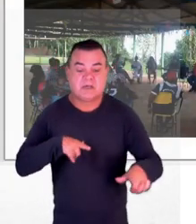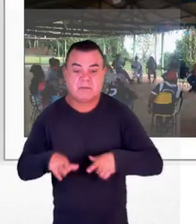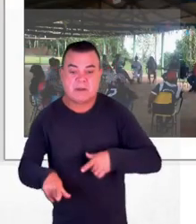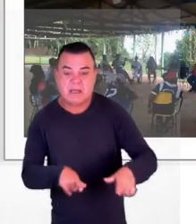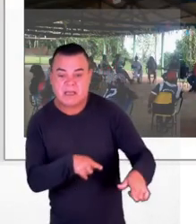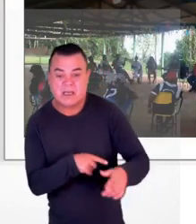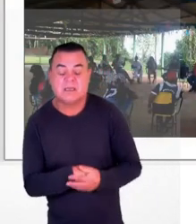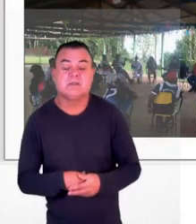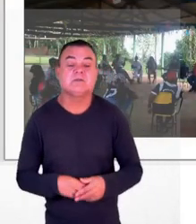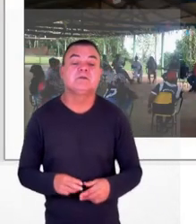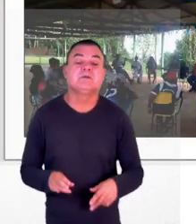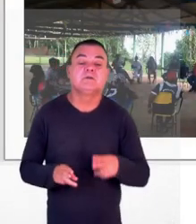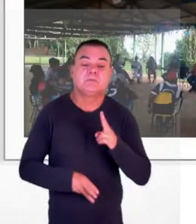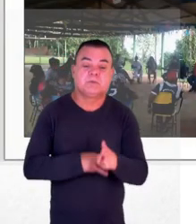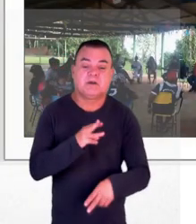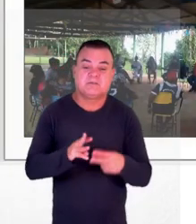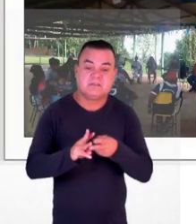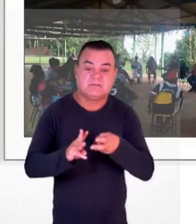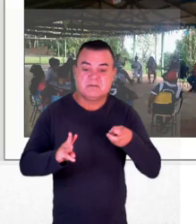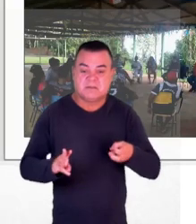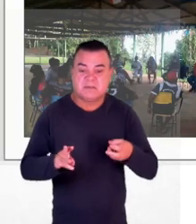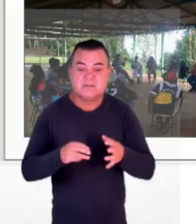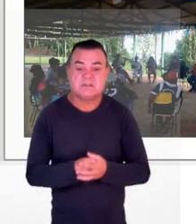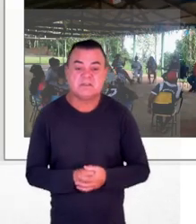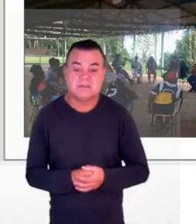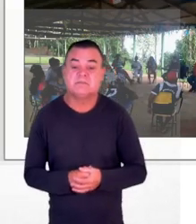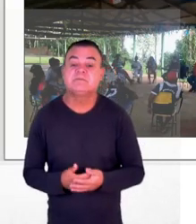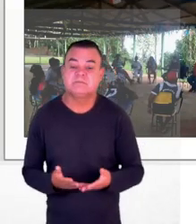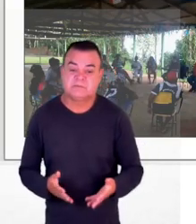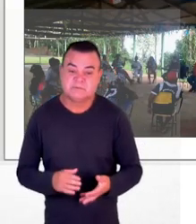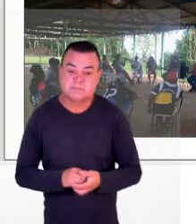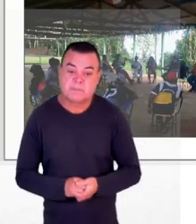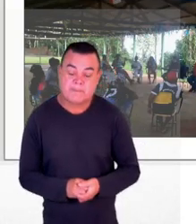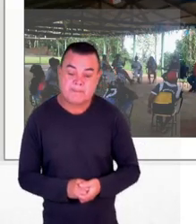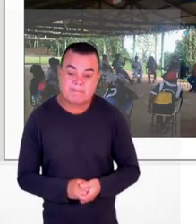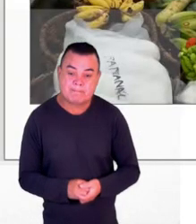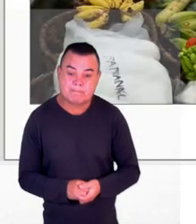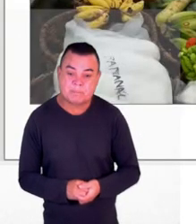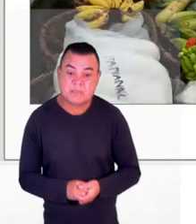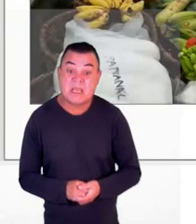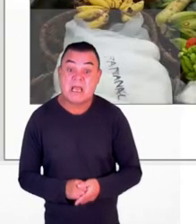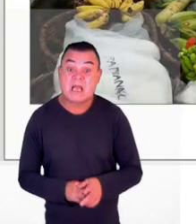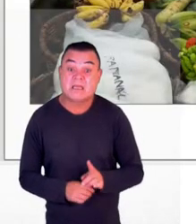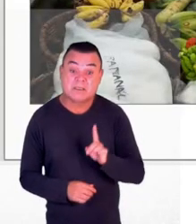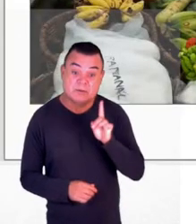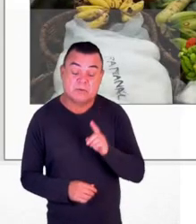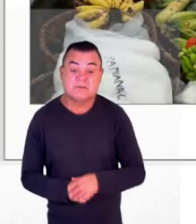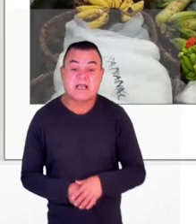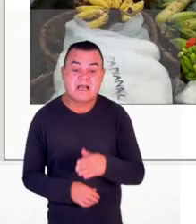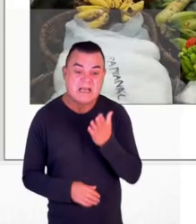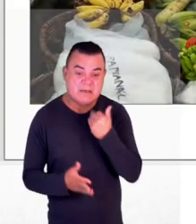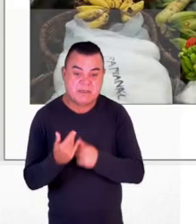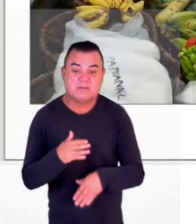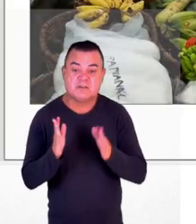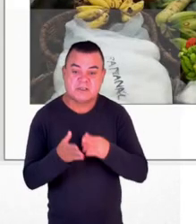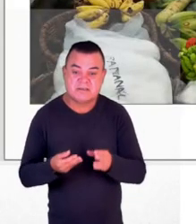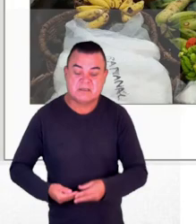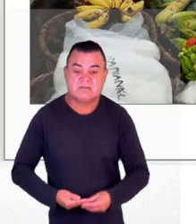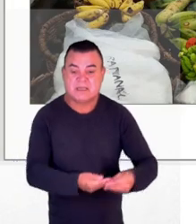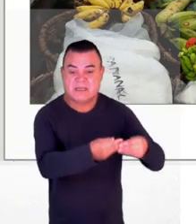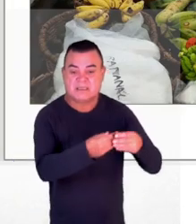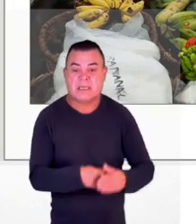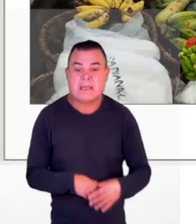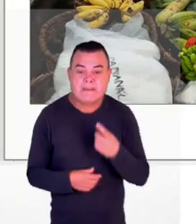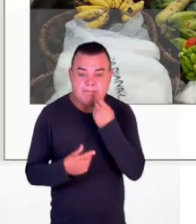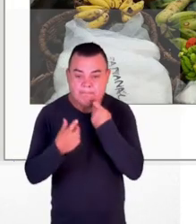100 não sei quantas né reuniões tem que contar com o pessoal aí aqui os alimentos já sendo entregues né o peixe em Natura né as